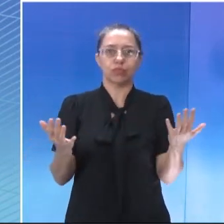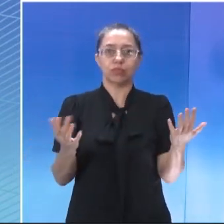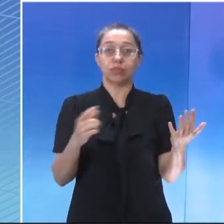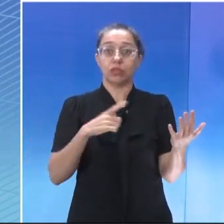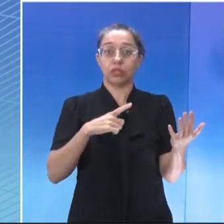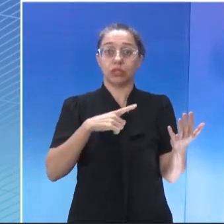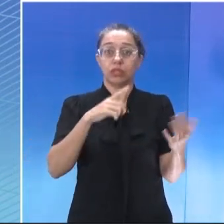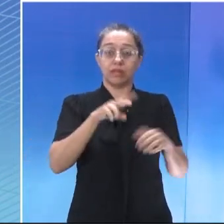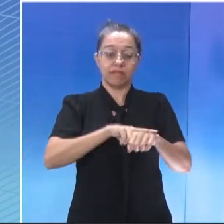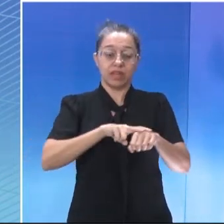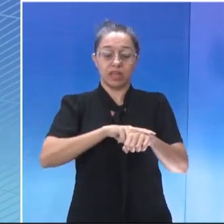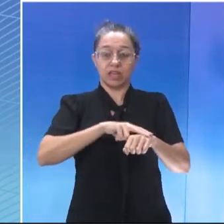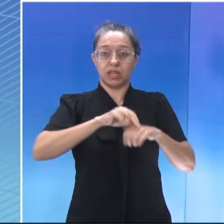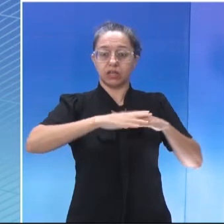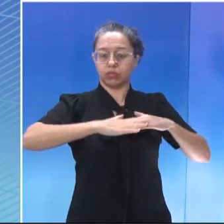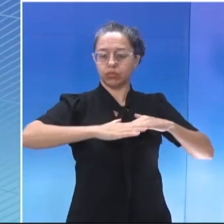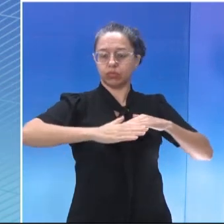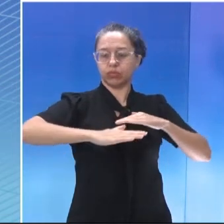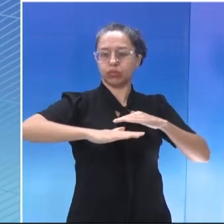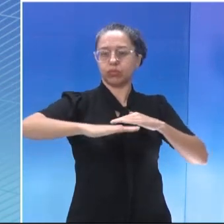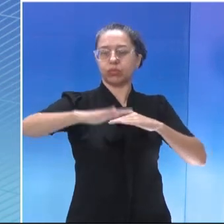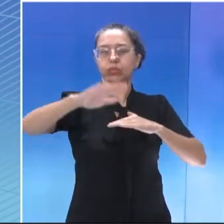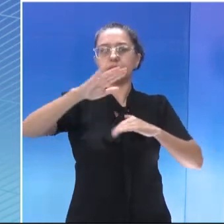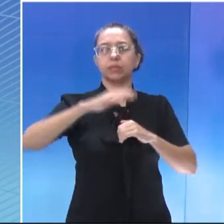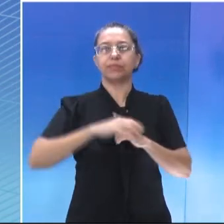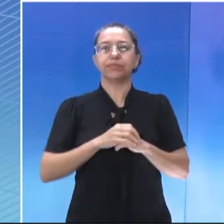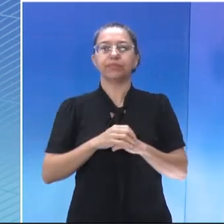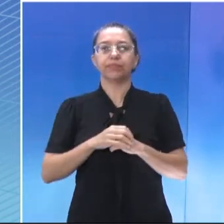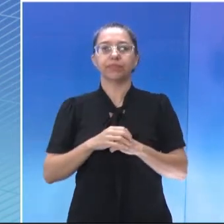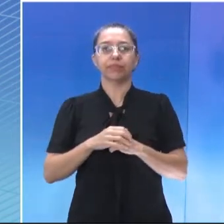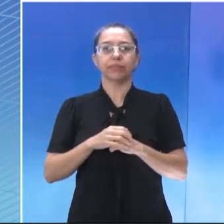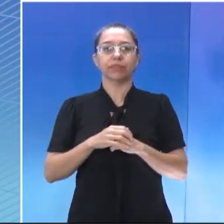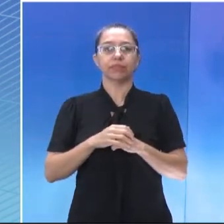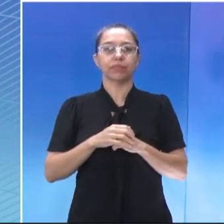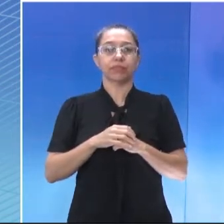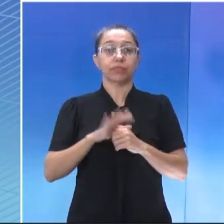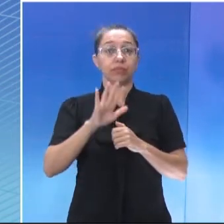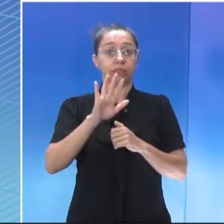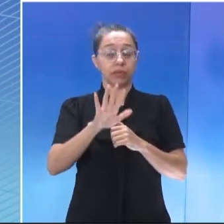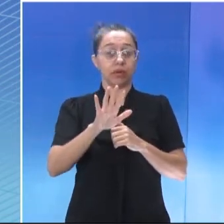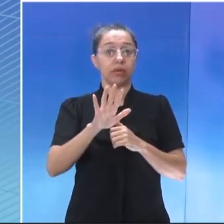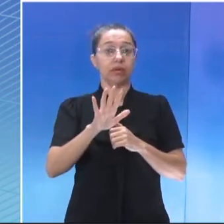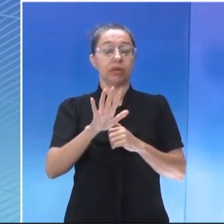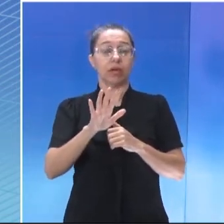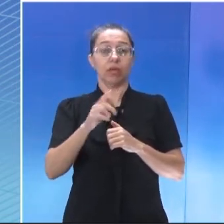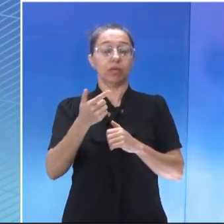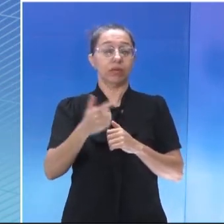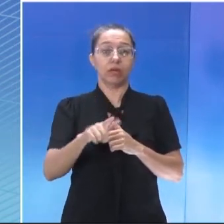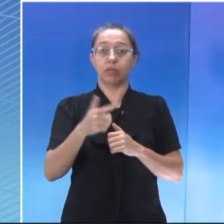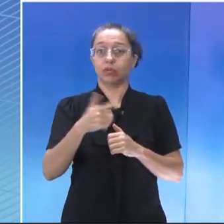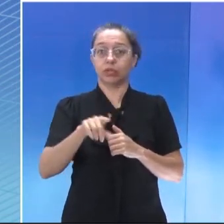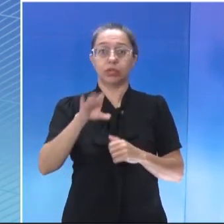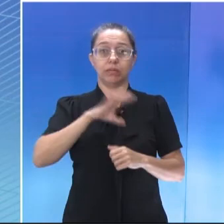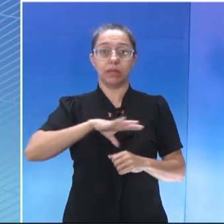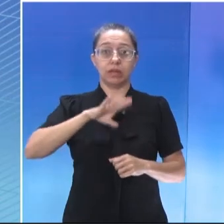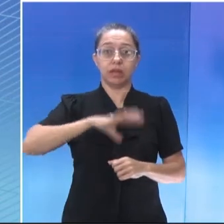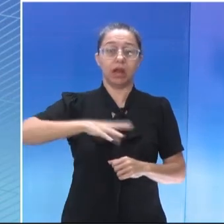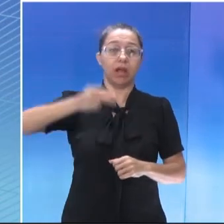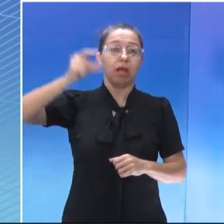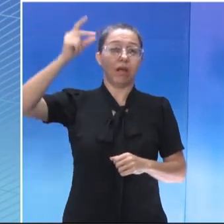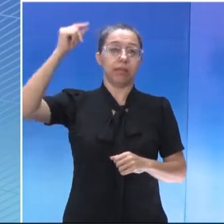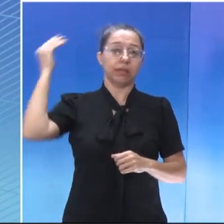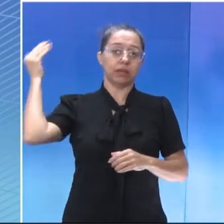atrás, de outras civilizações. Aquelas que Colombo não encontrou, nem Colombo, nem Pizarro,